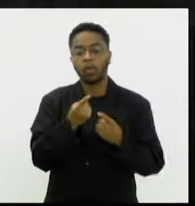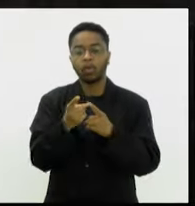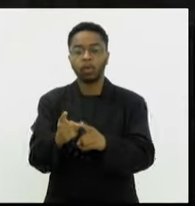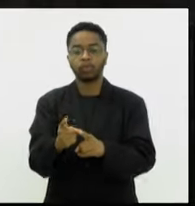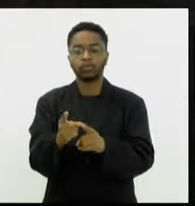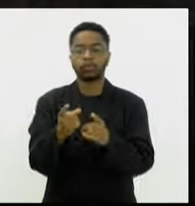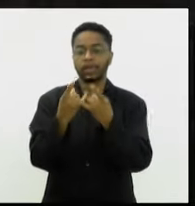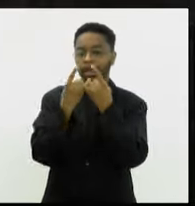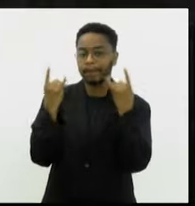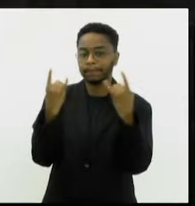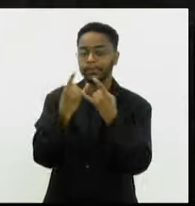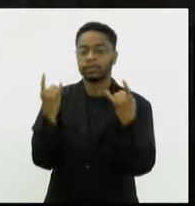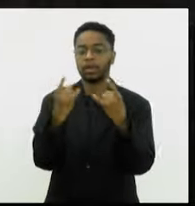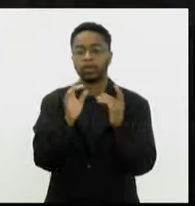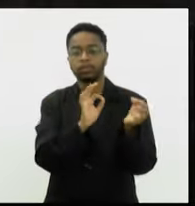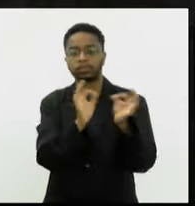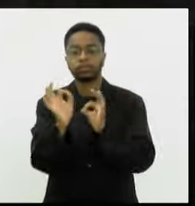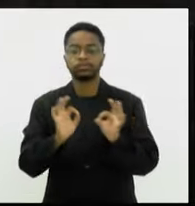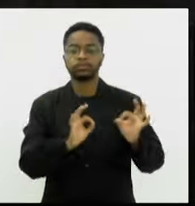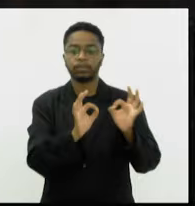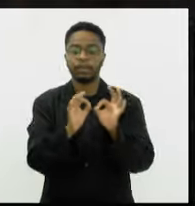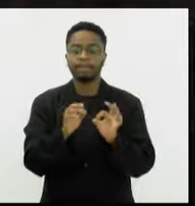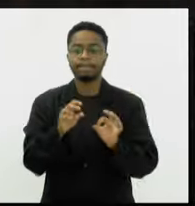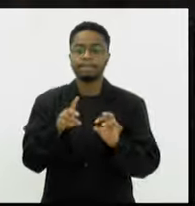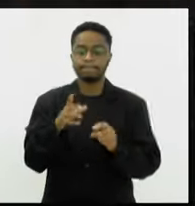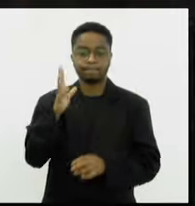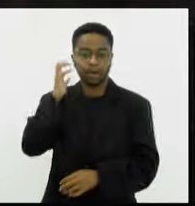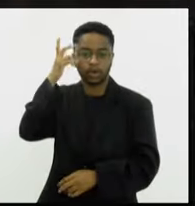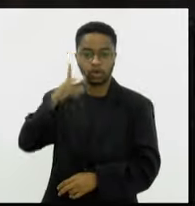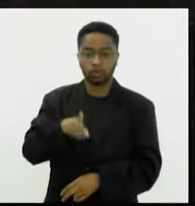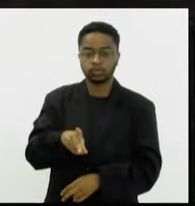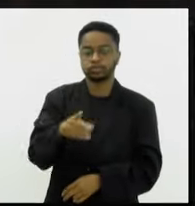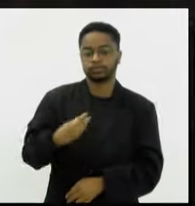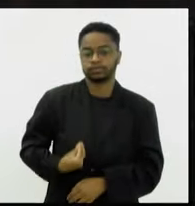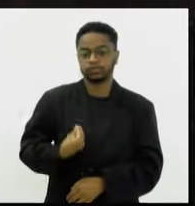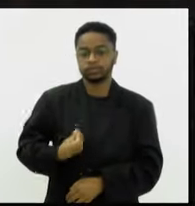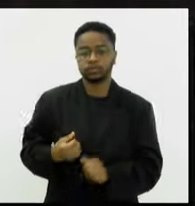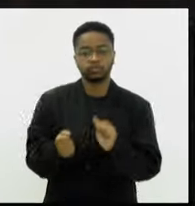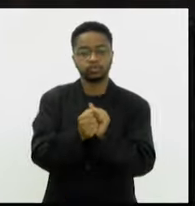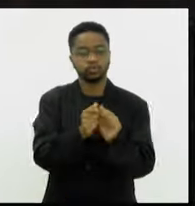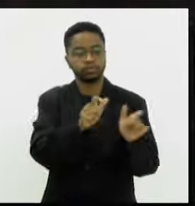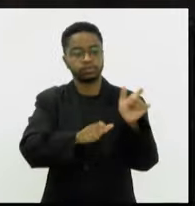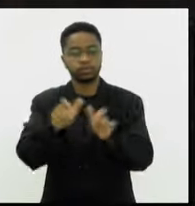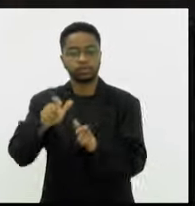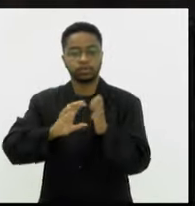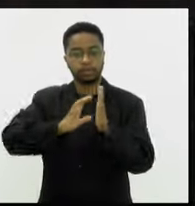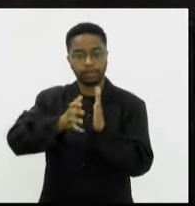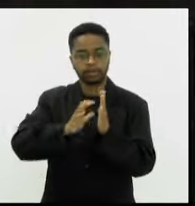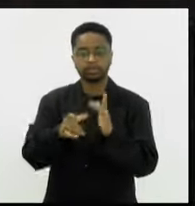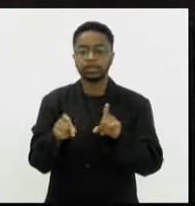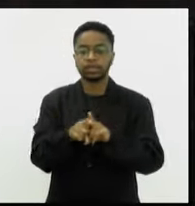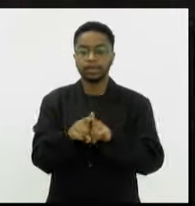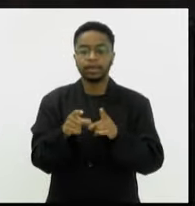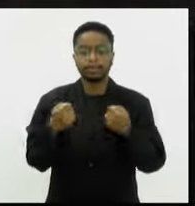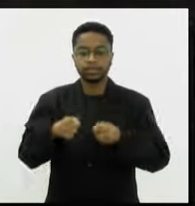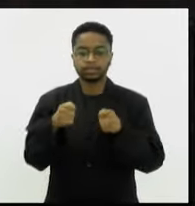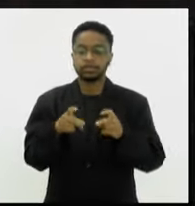capital internacionalmente articulado. Marielle vive presente nas suas companheiras e nos seus companheiros de partidos e deve